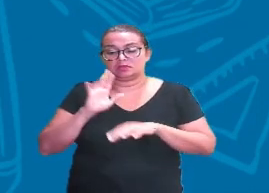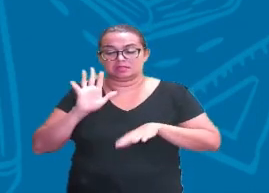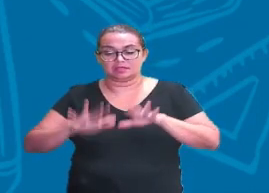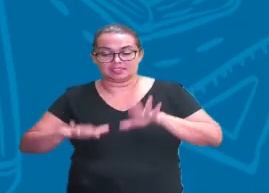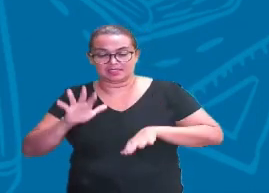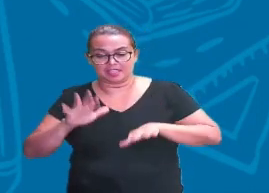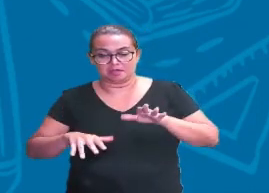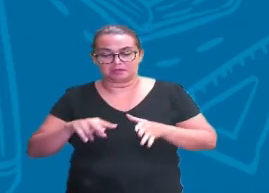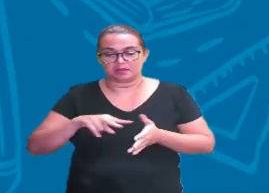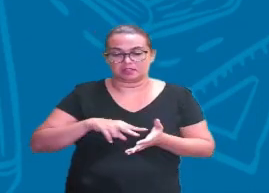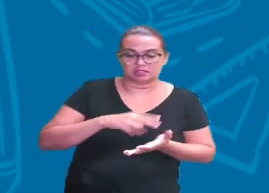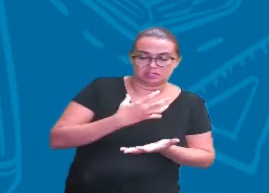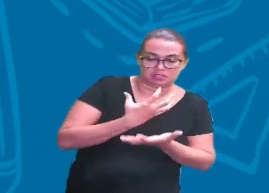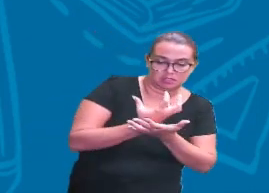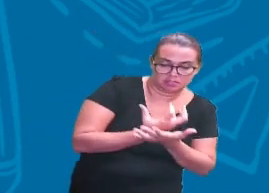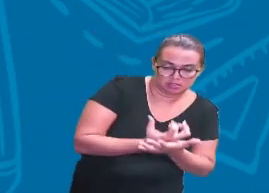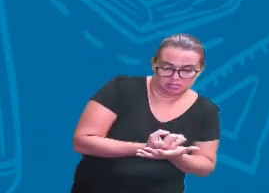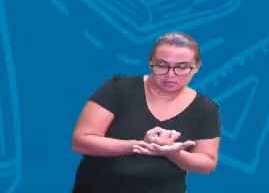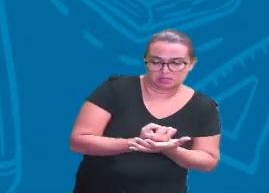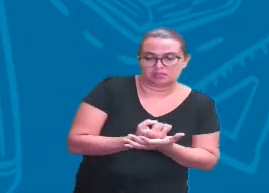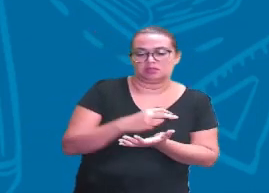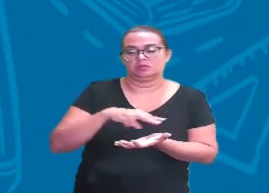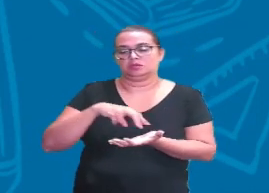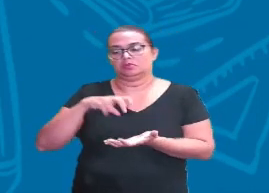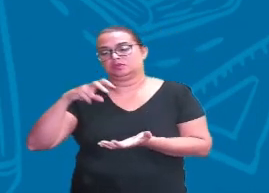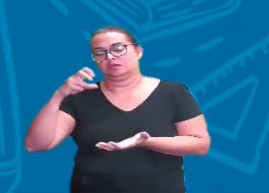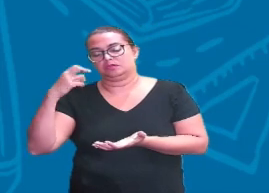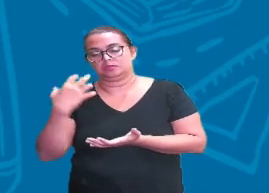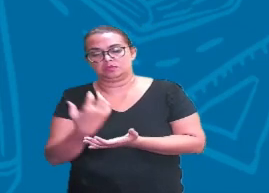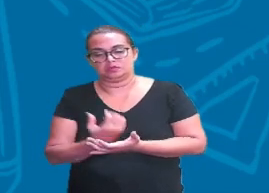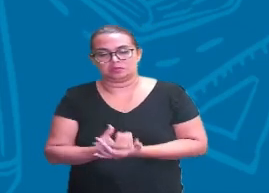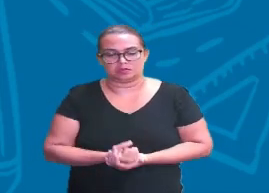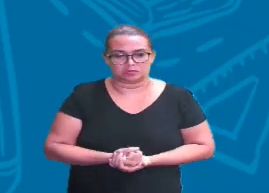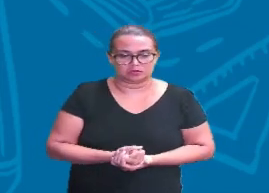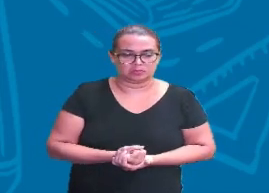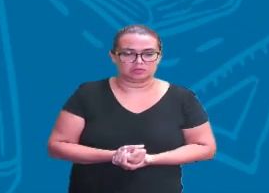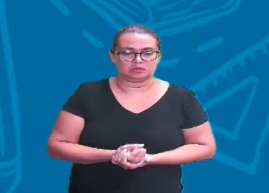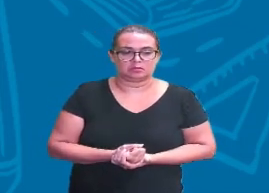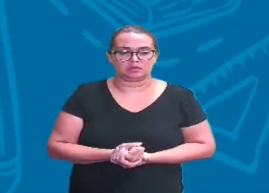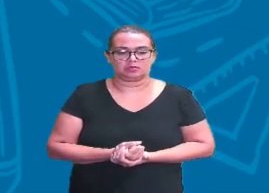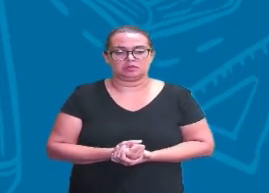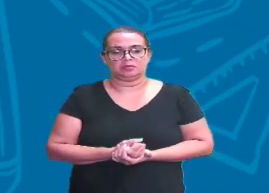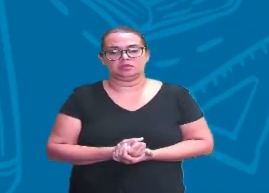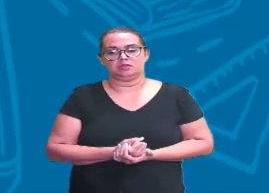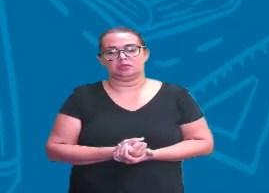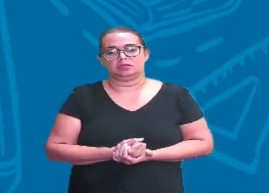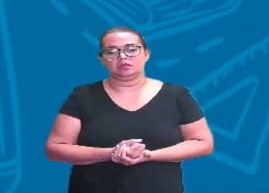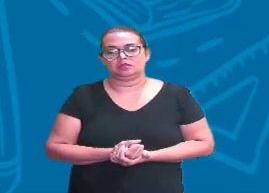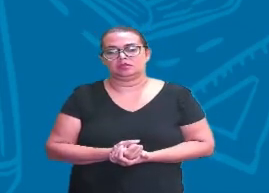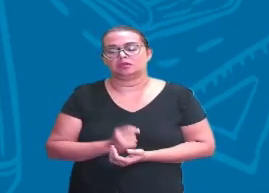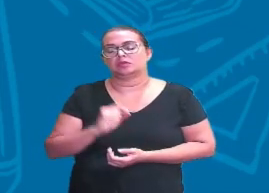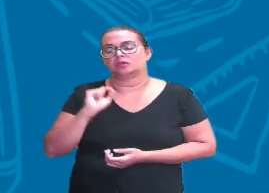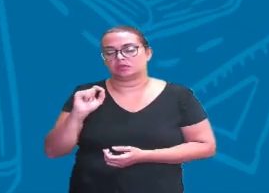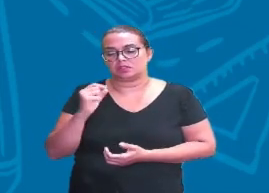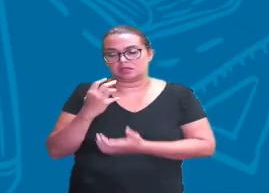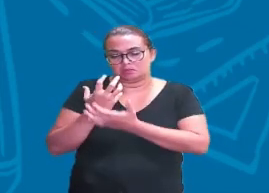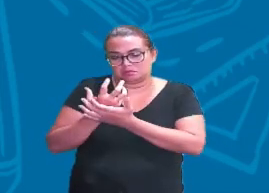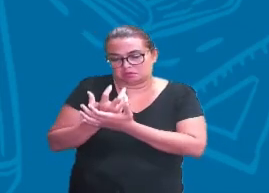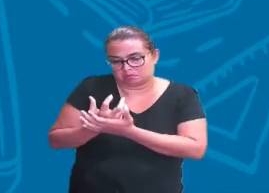da gravidade. É uma relação, tá? Assim. Peso, ele é o produto